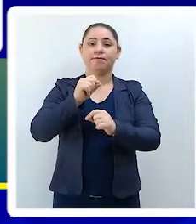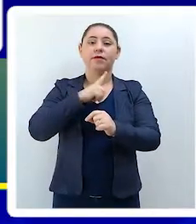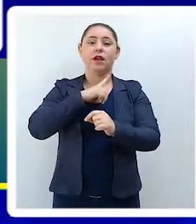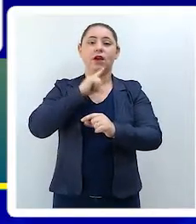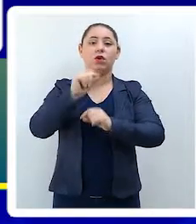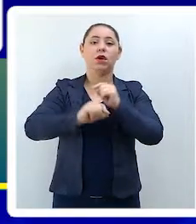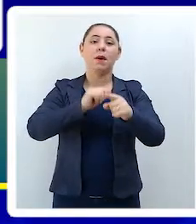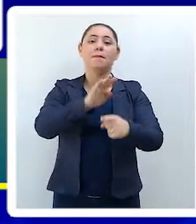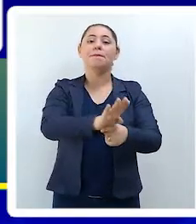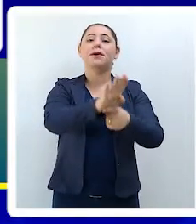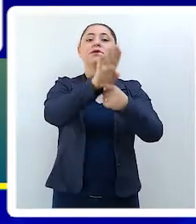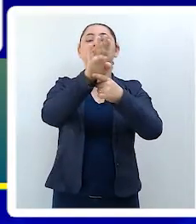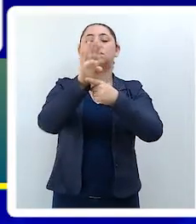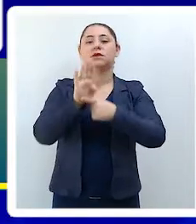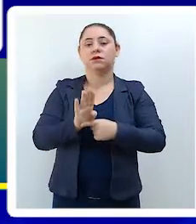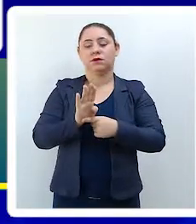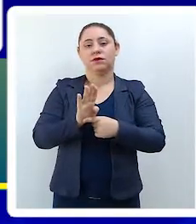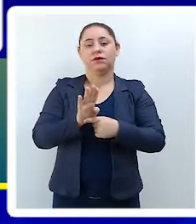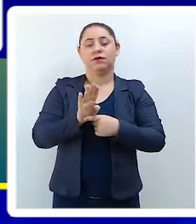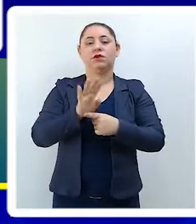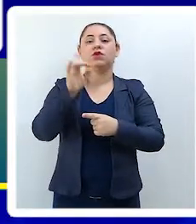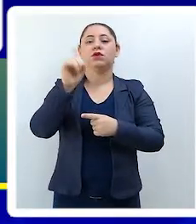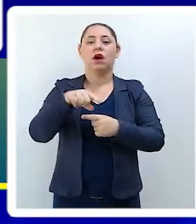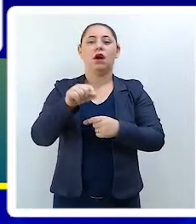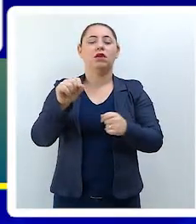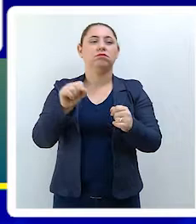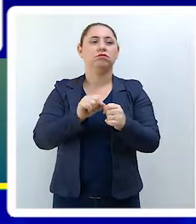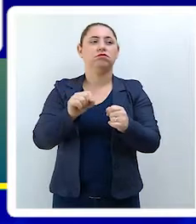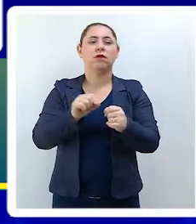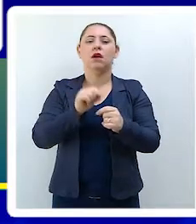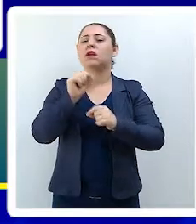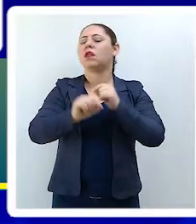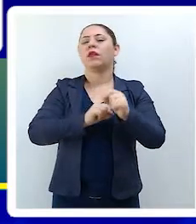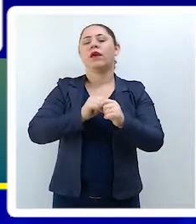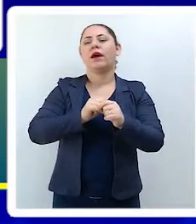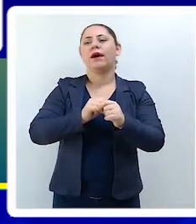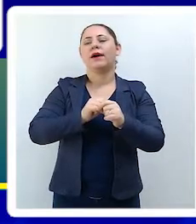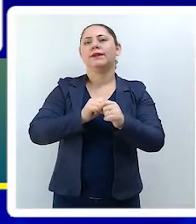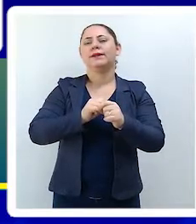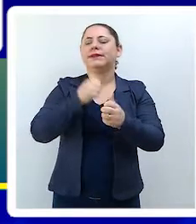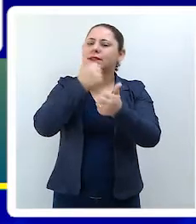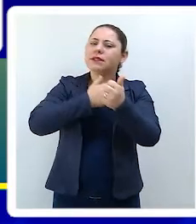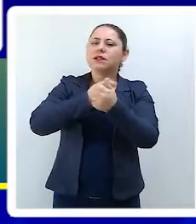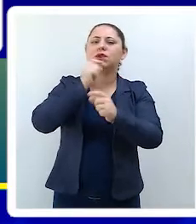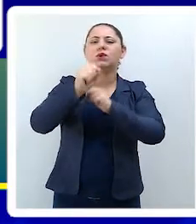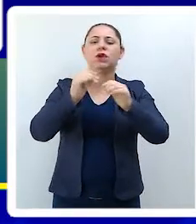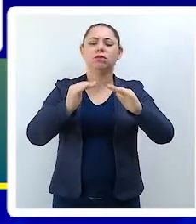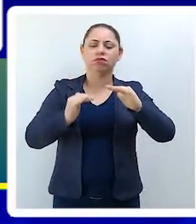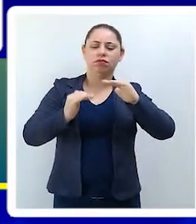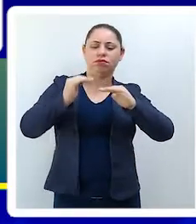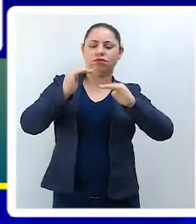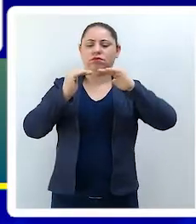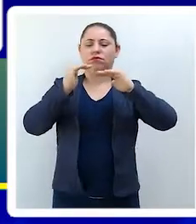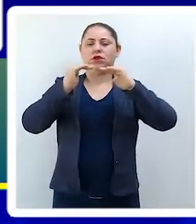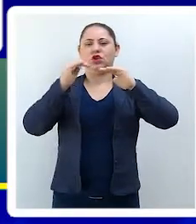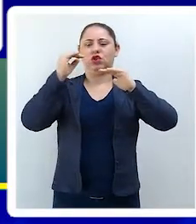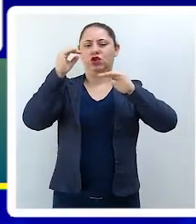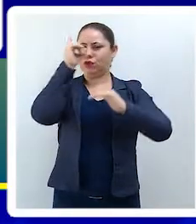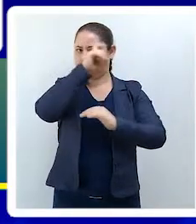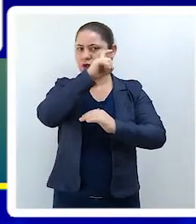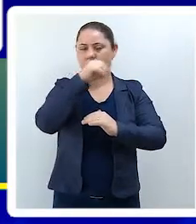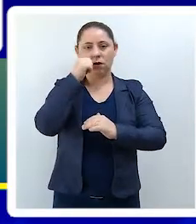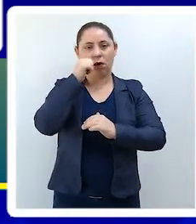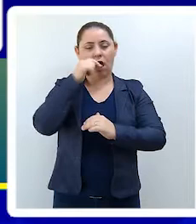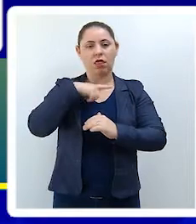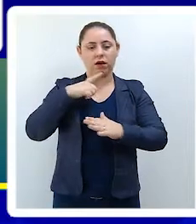ela vem em benefício, ela vem para tentar equalizar essa dificuldade